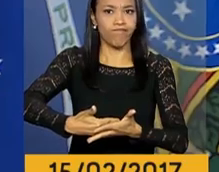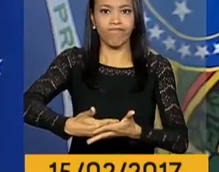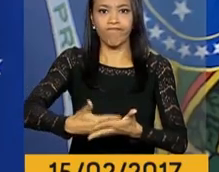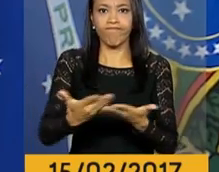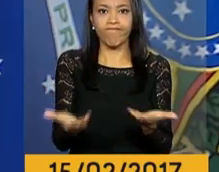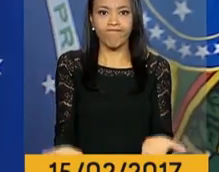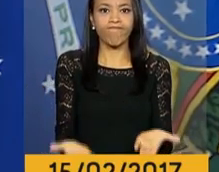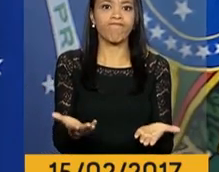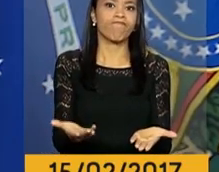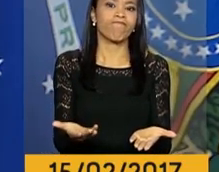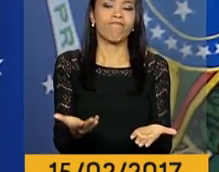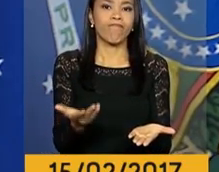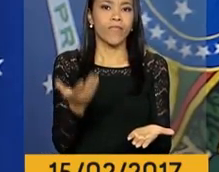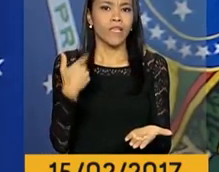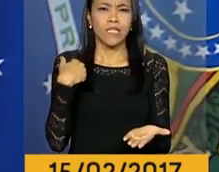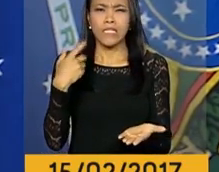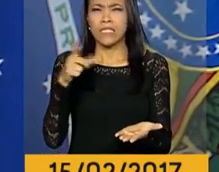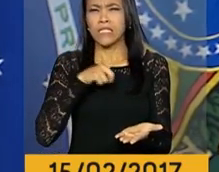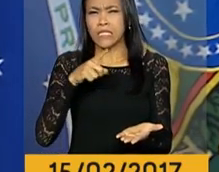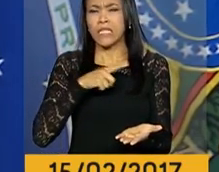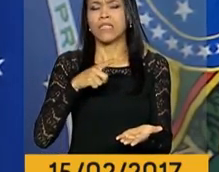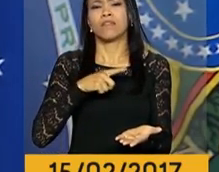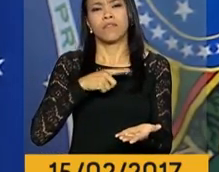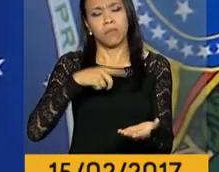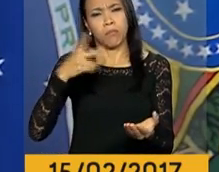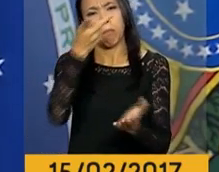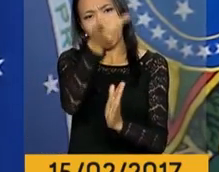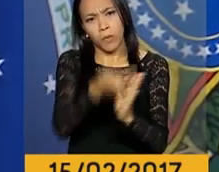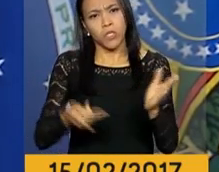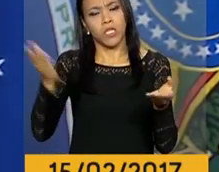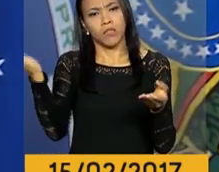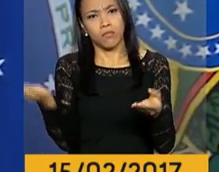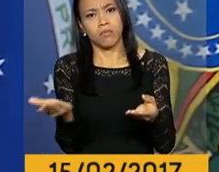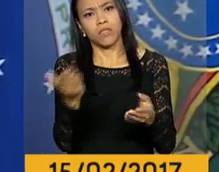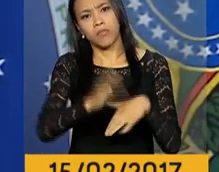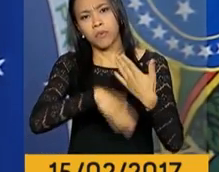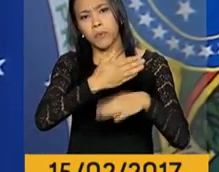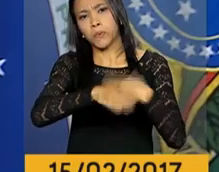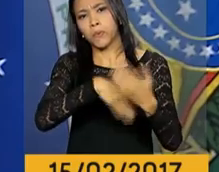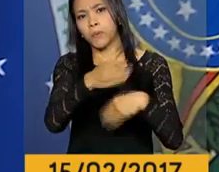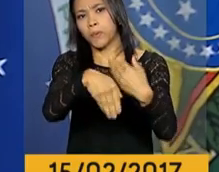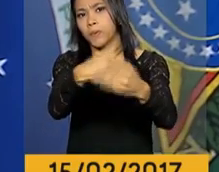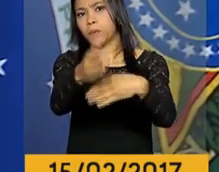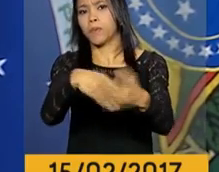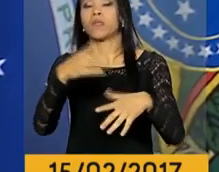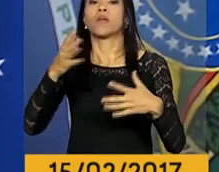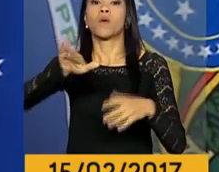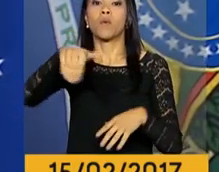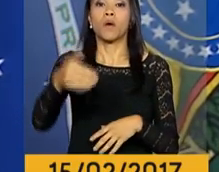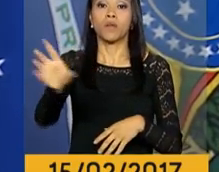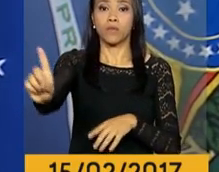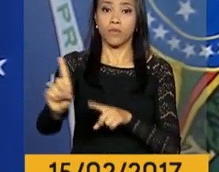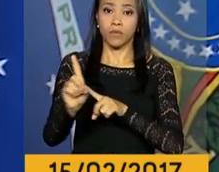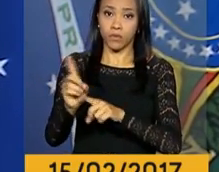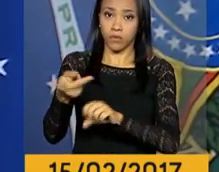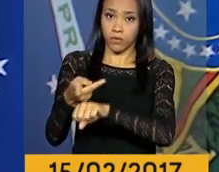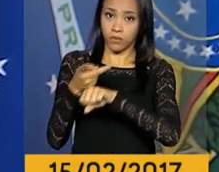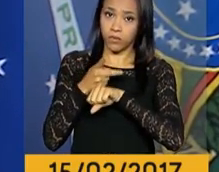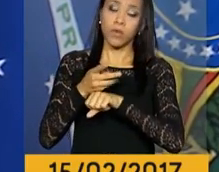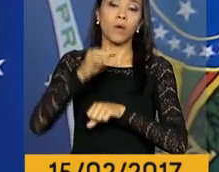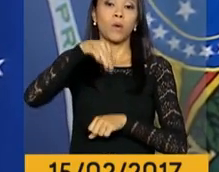sem embargo dos vários projetos que tramitam e tramitavam eh pelo Congresso Nacional, quando o Mendon filho me